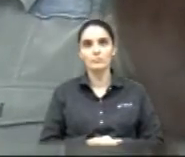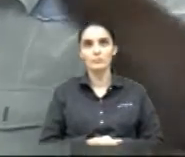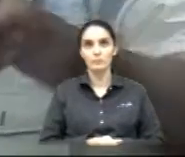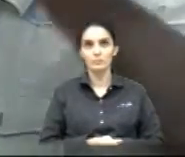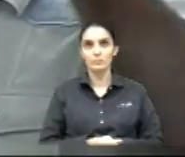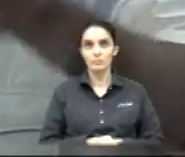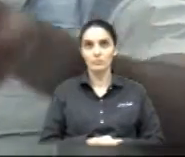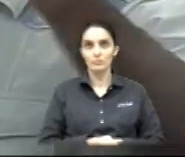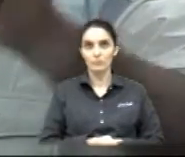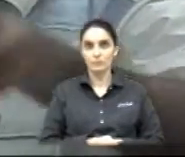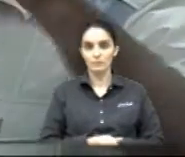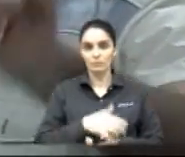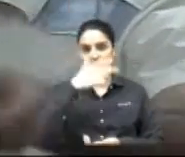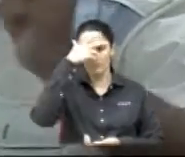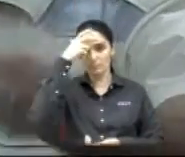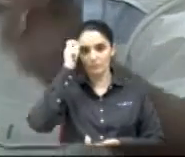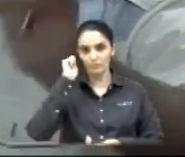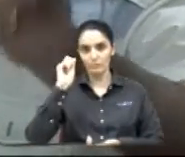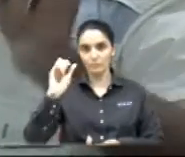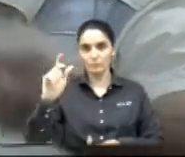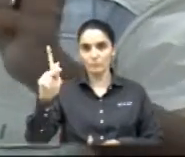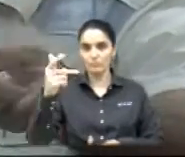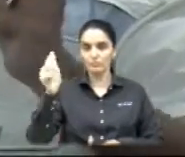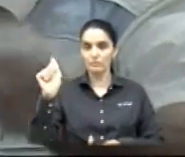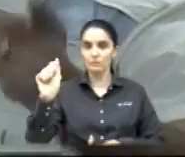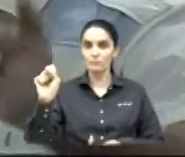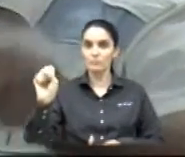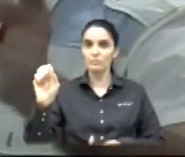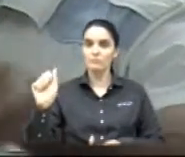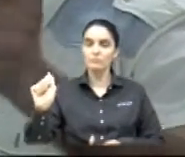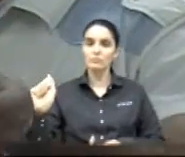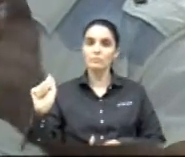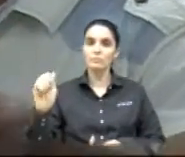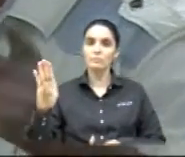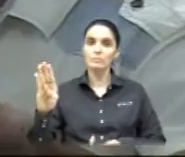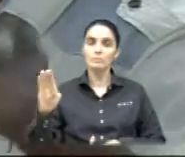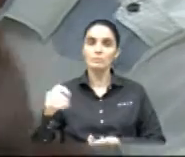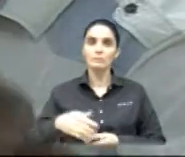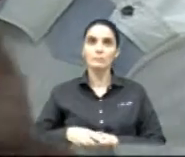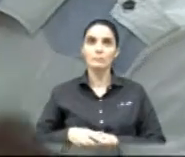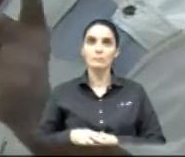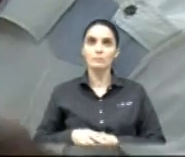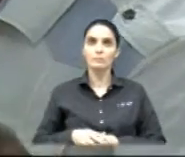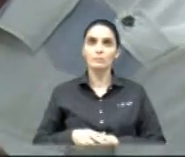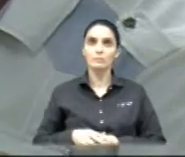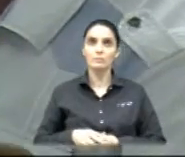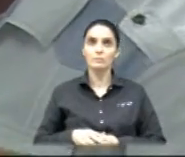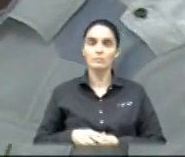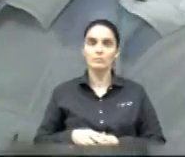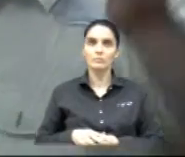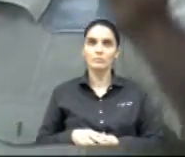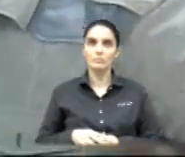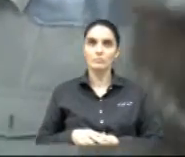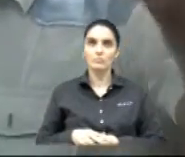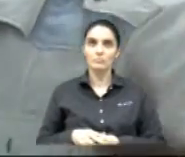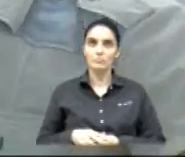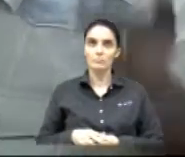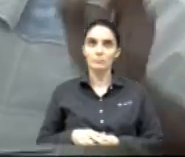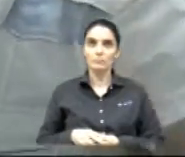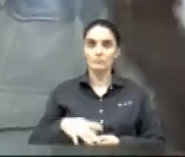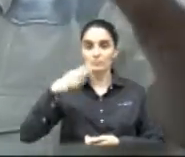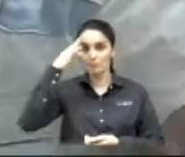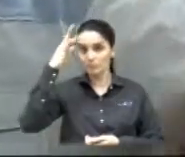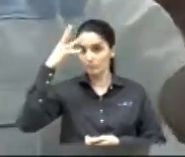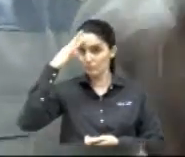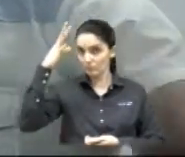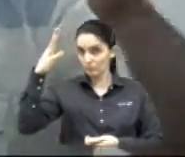o prefeito cassado em 2012 evocou o princípio constitucional da continuidade. Imaginem só se